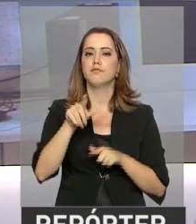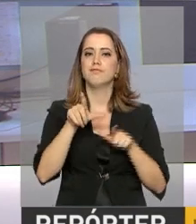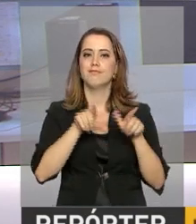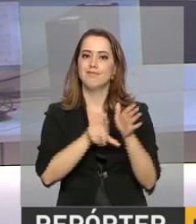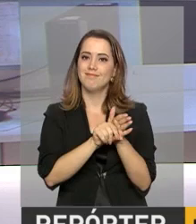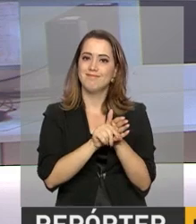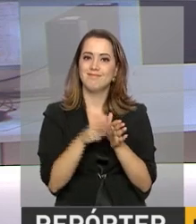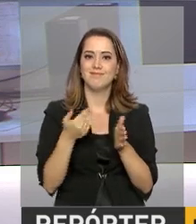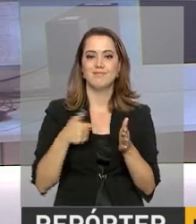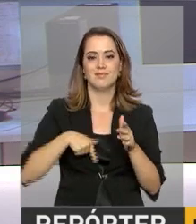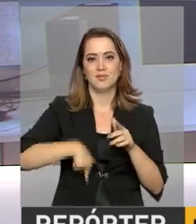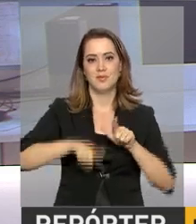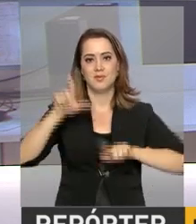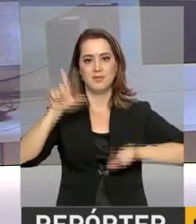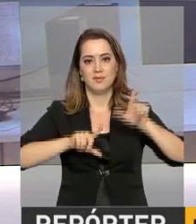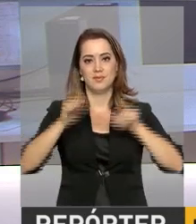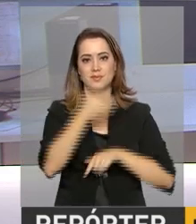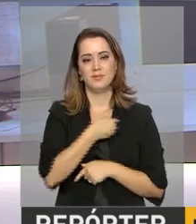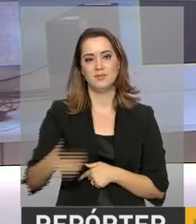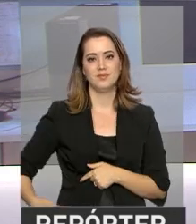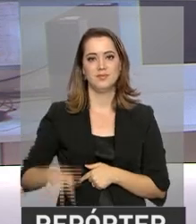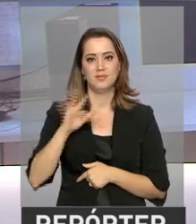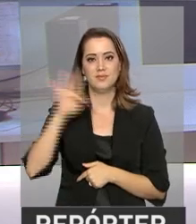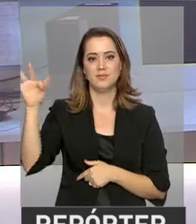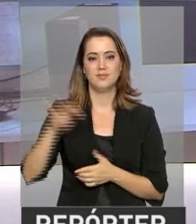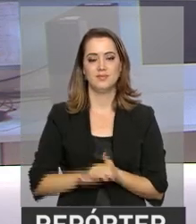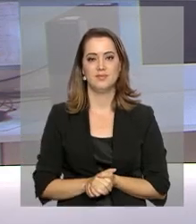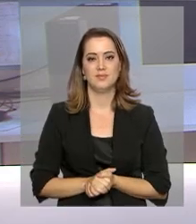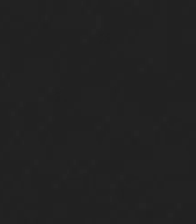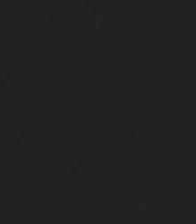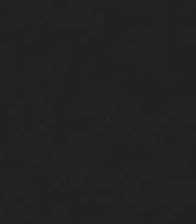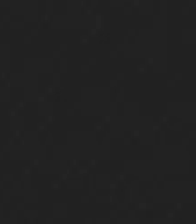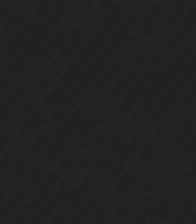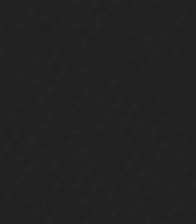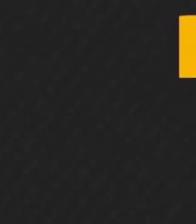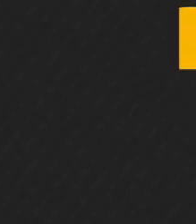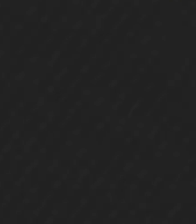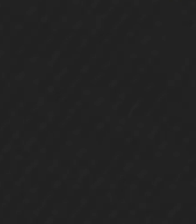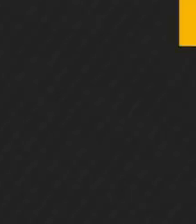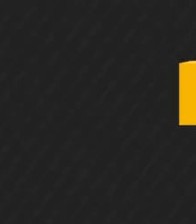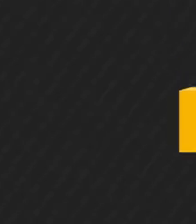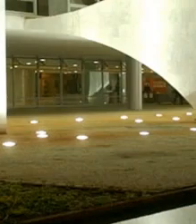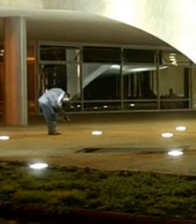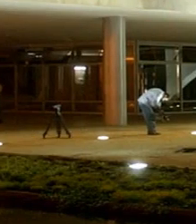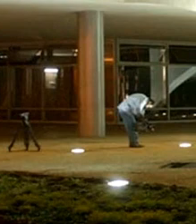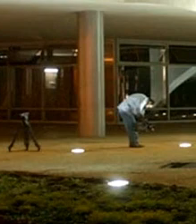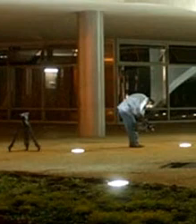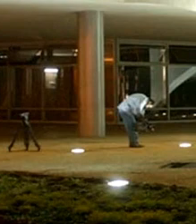sociais. Continue com a gente aqui na NBR, a TV do Governo Federal.